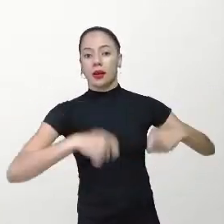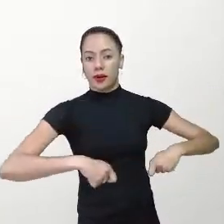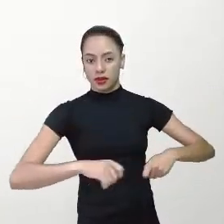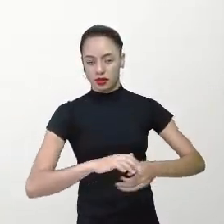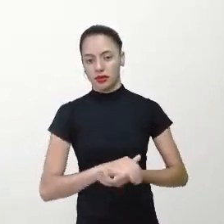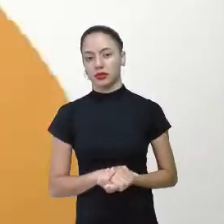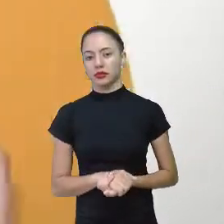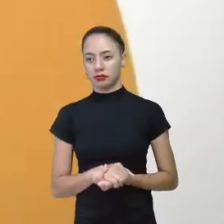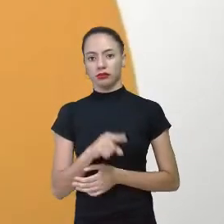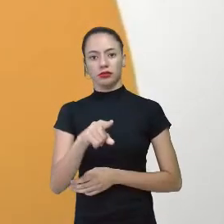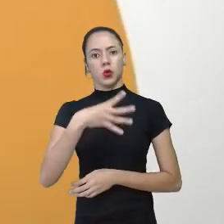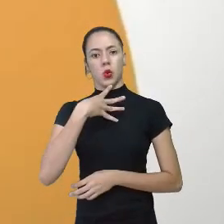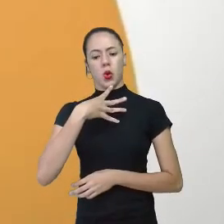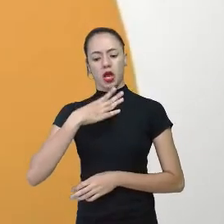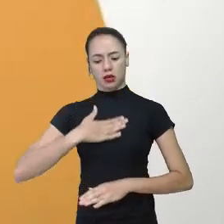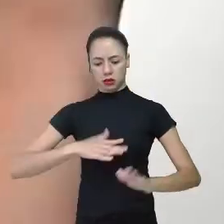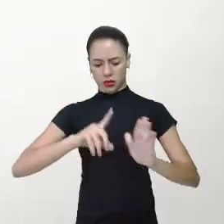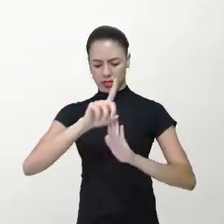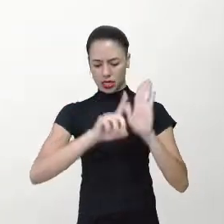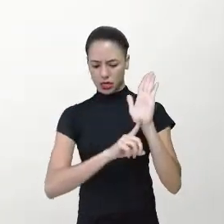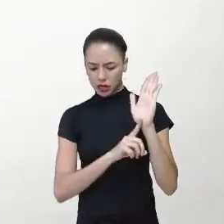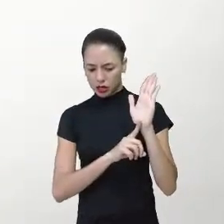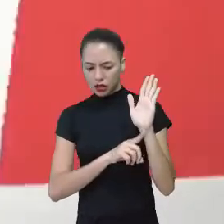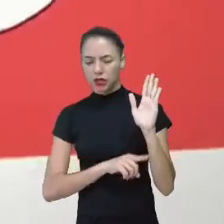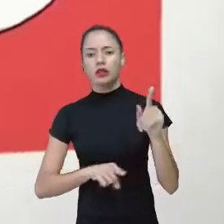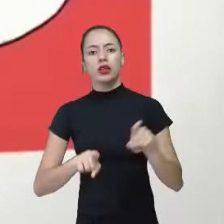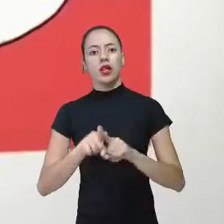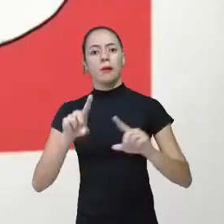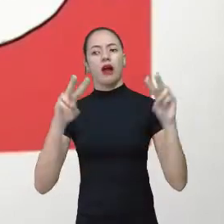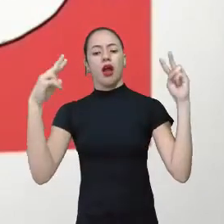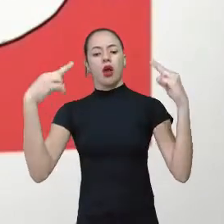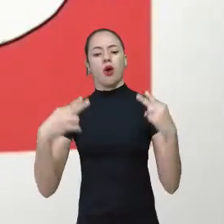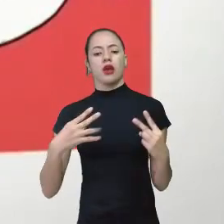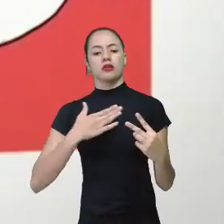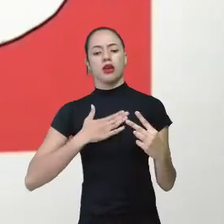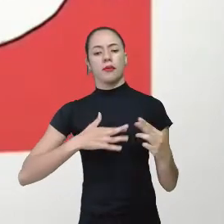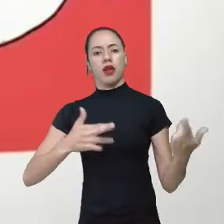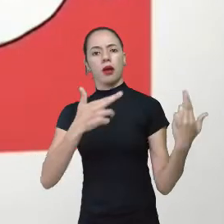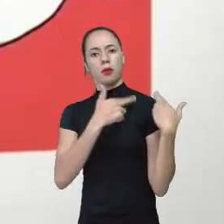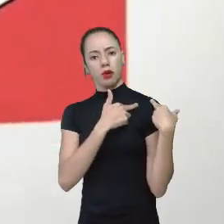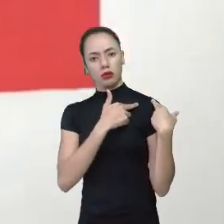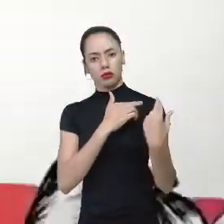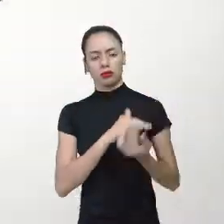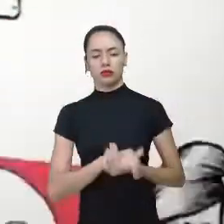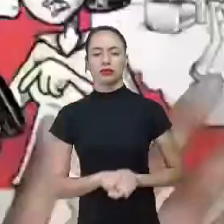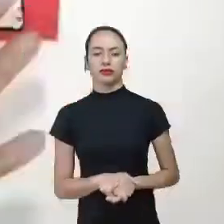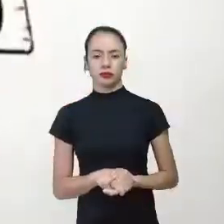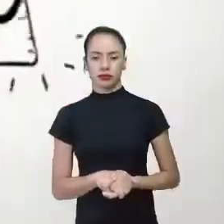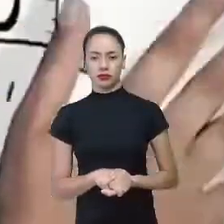Quando conhecem os seus direitos e reconhecem as suas responsabilidades.